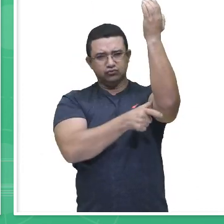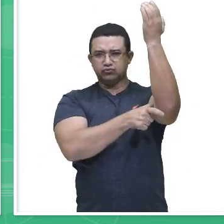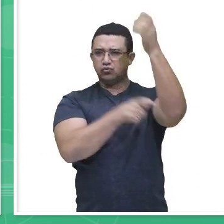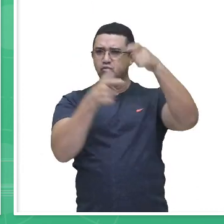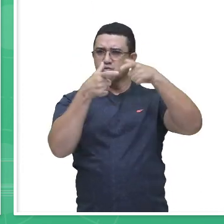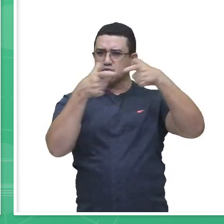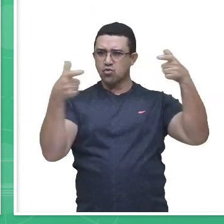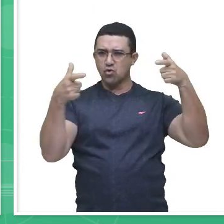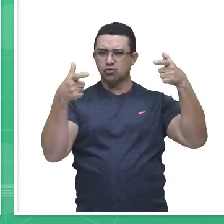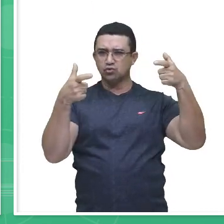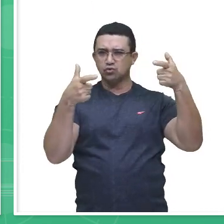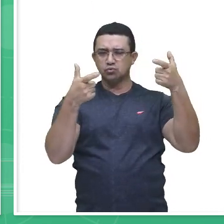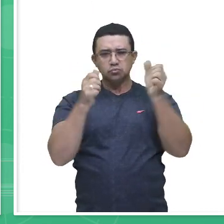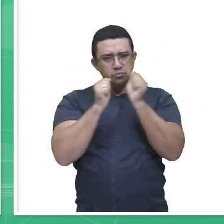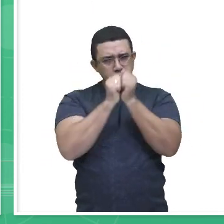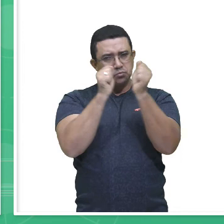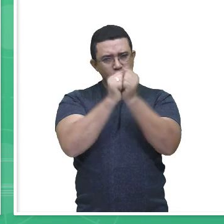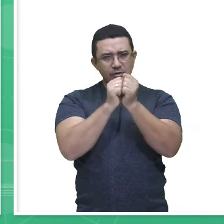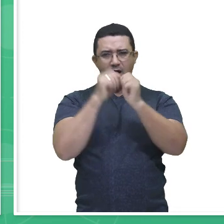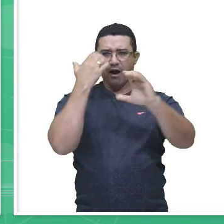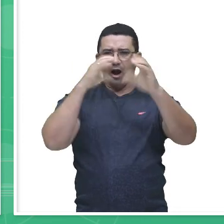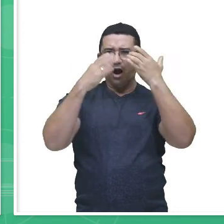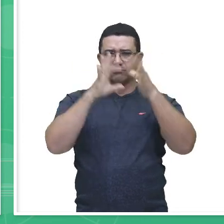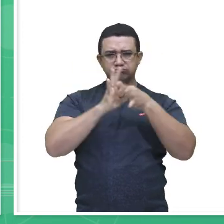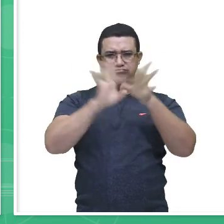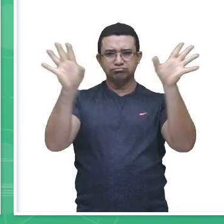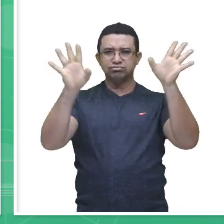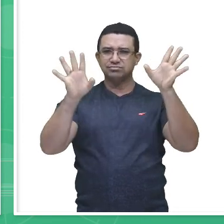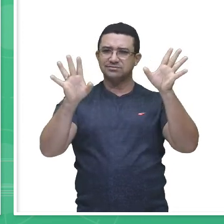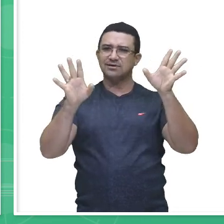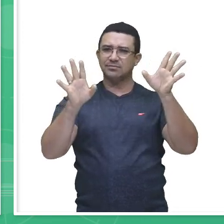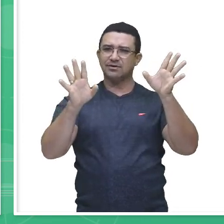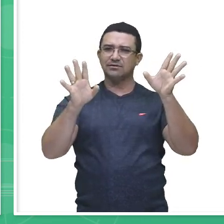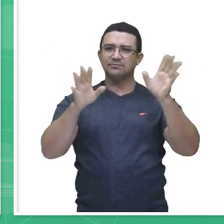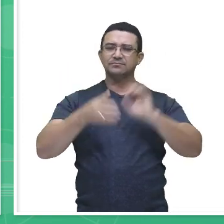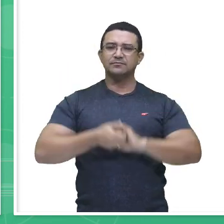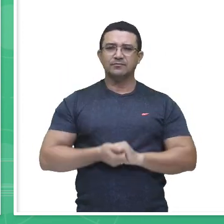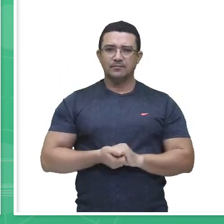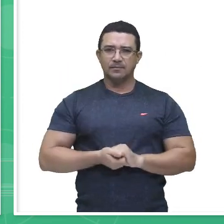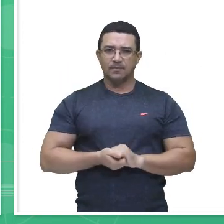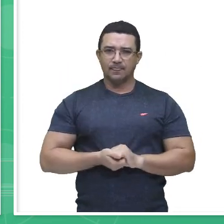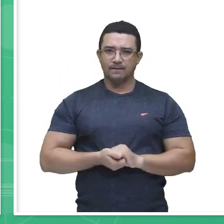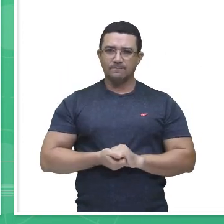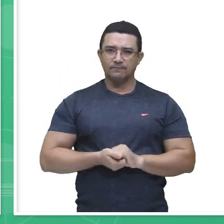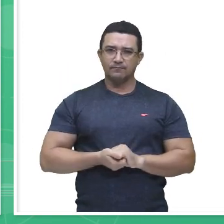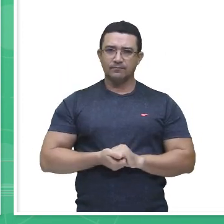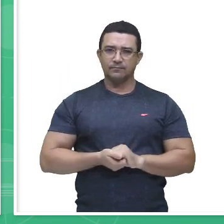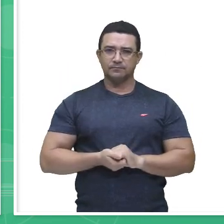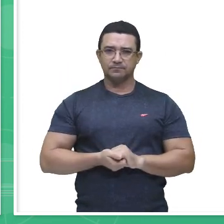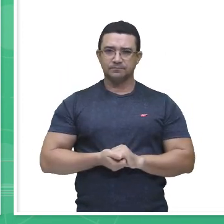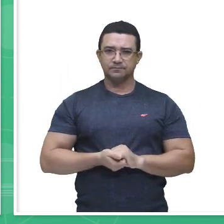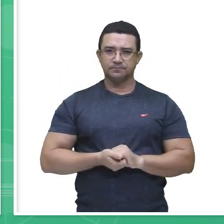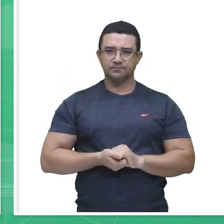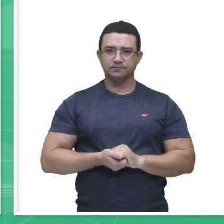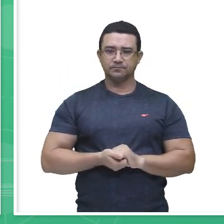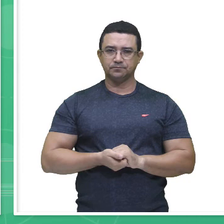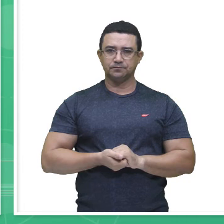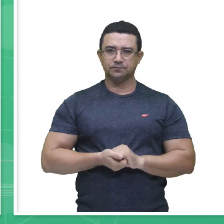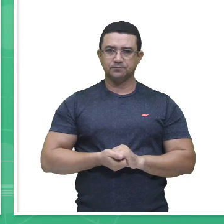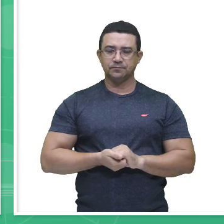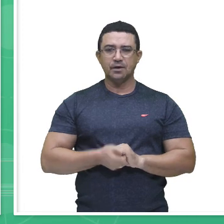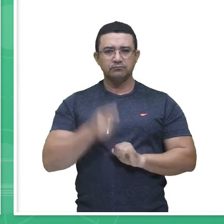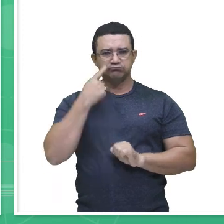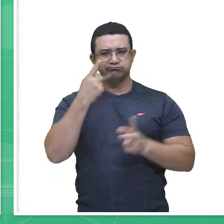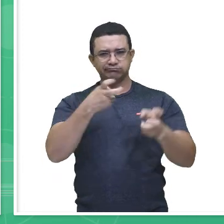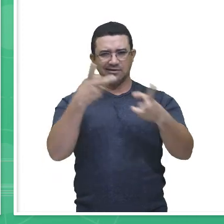soltarei meu canto, enquanto o vento nos palmares une, rungindo os longos encontrados leques, certo? Então a gente